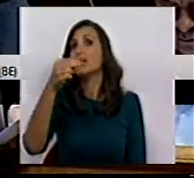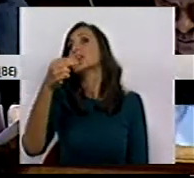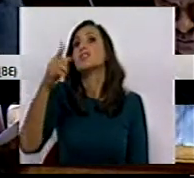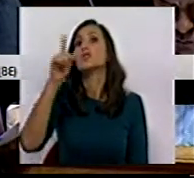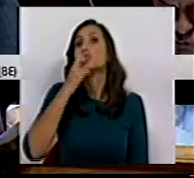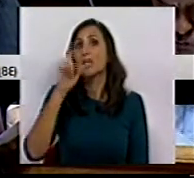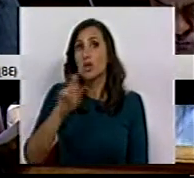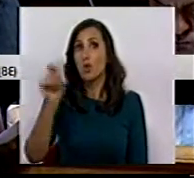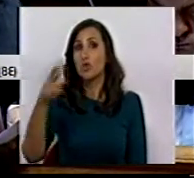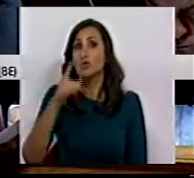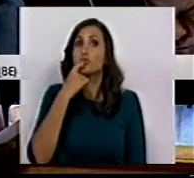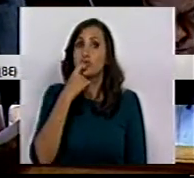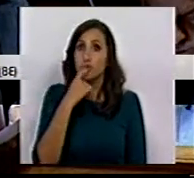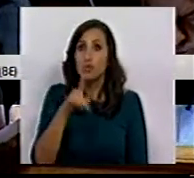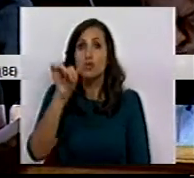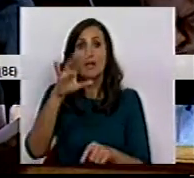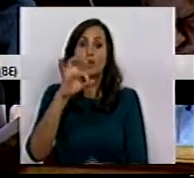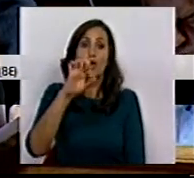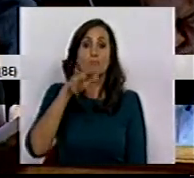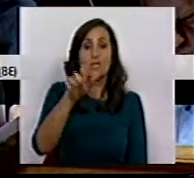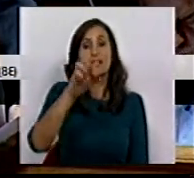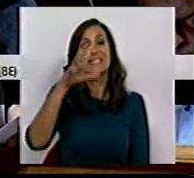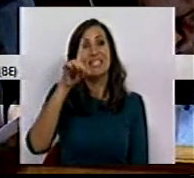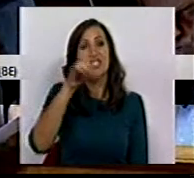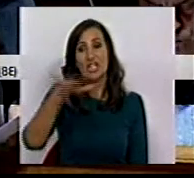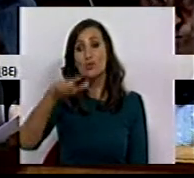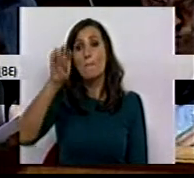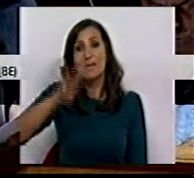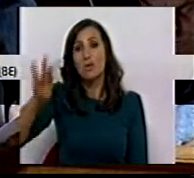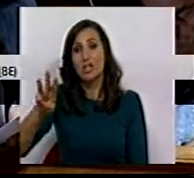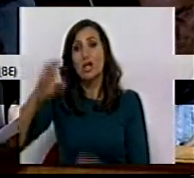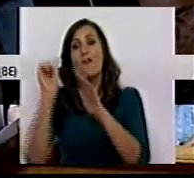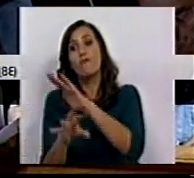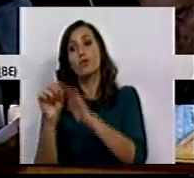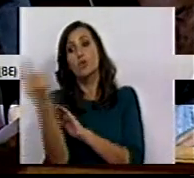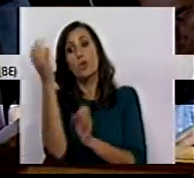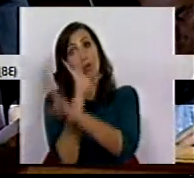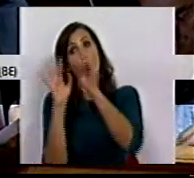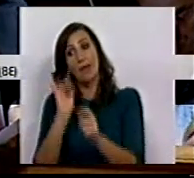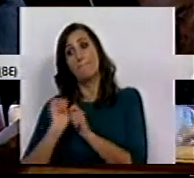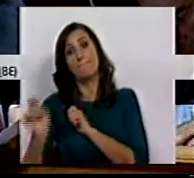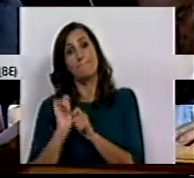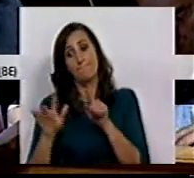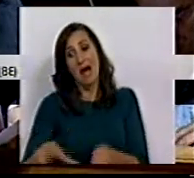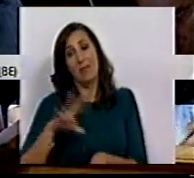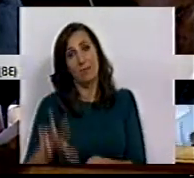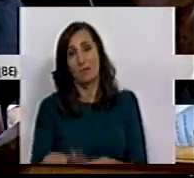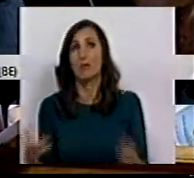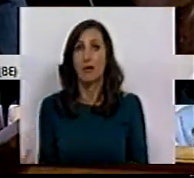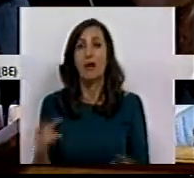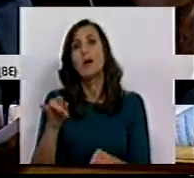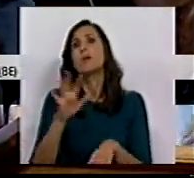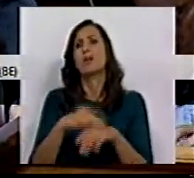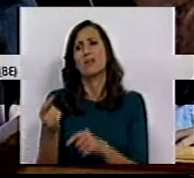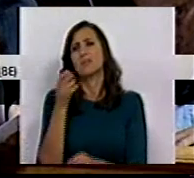dos quais 8.600 milhões para os fundos da União Europeia. O país perdeu muito nos últimos 3 anos por não